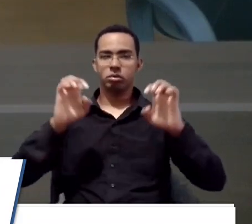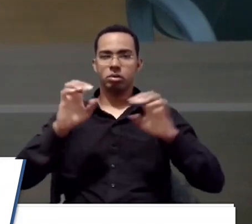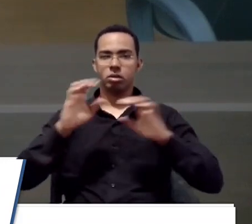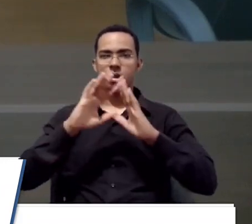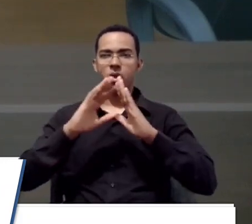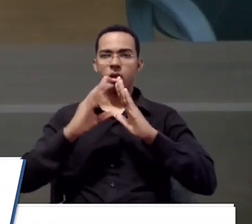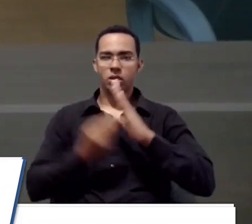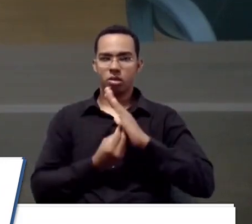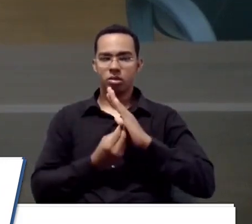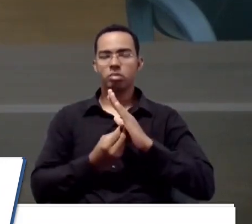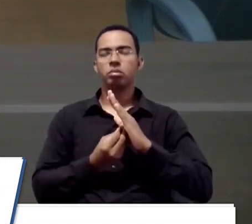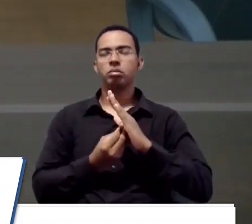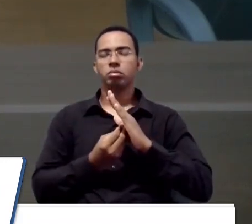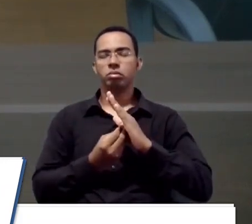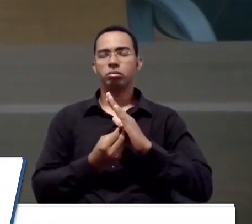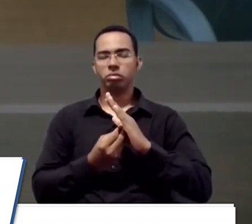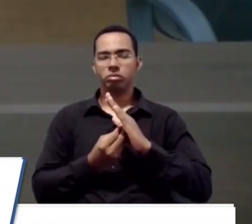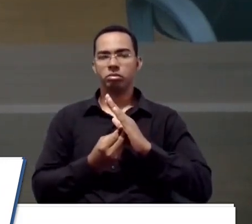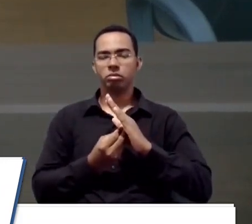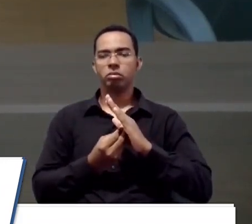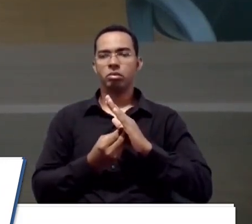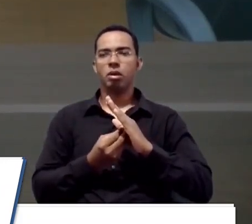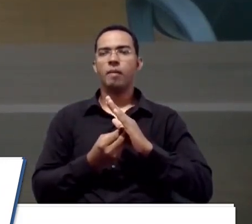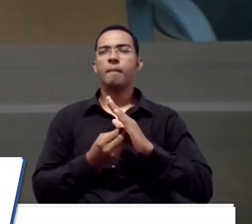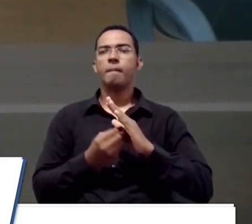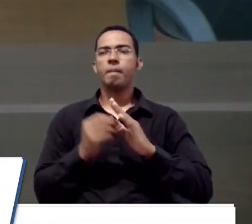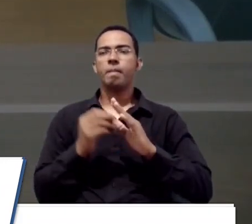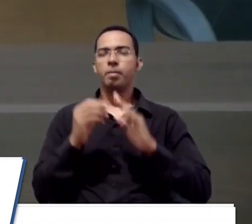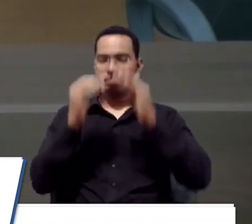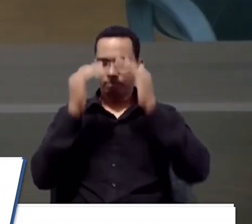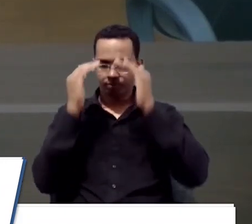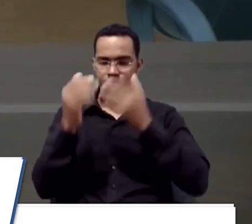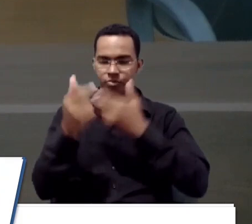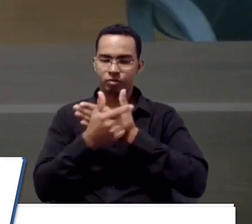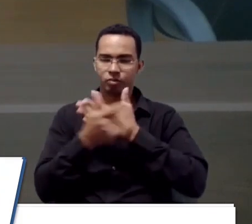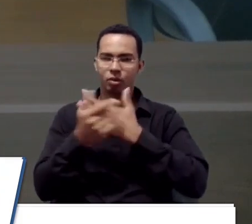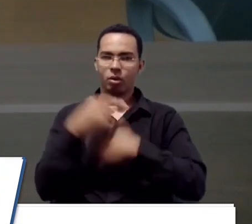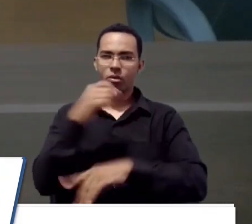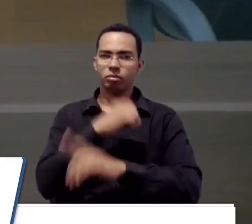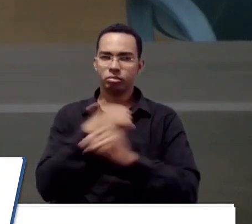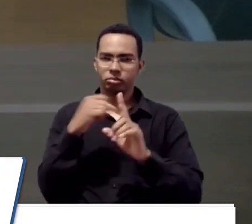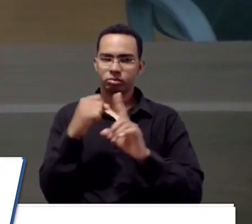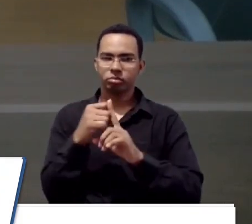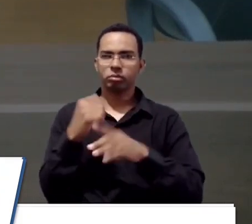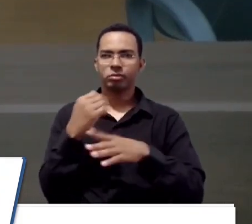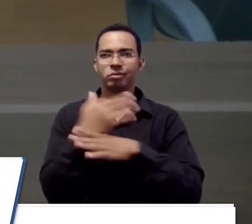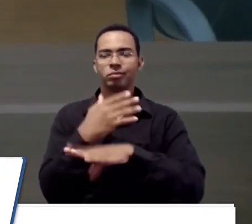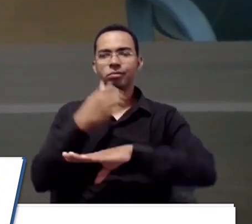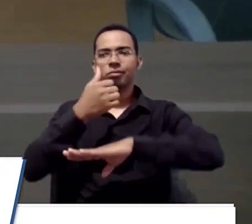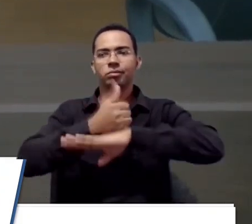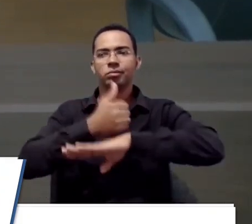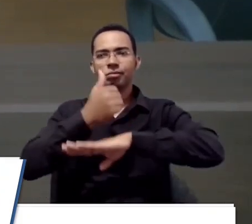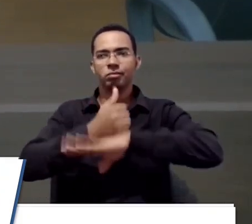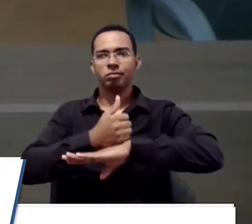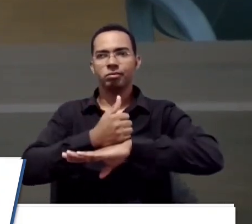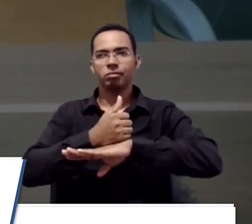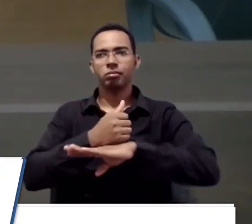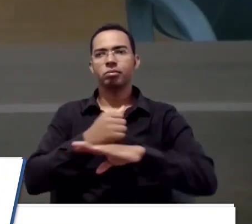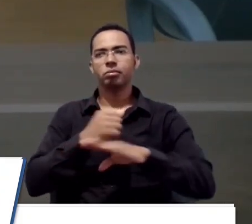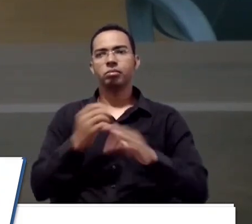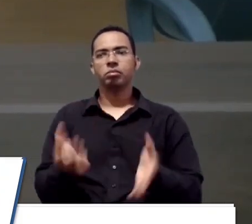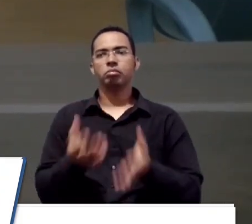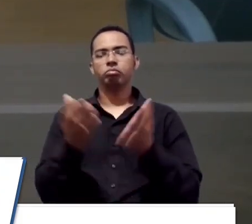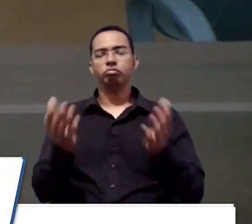do Evangelho Quadrangular cumpre seu papel social na cidade franca, com promoção de